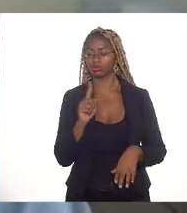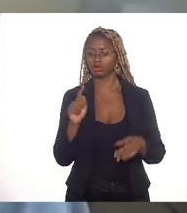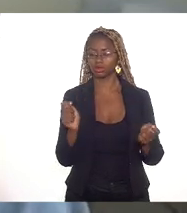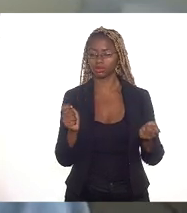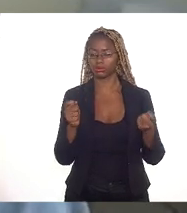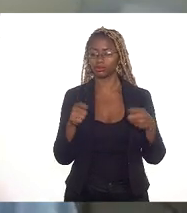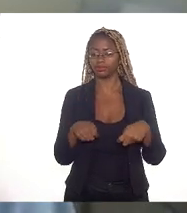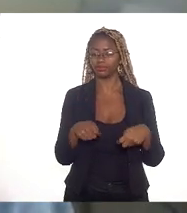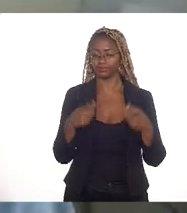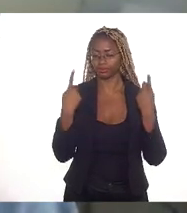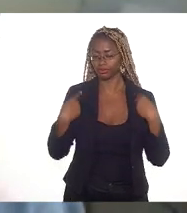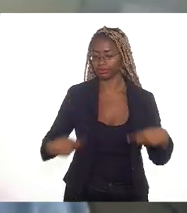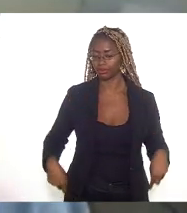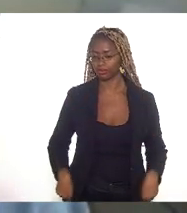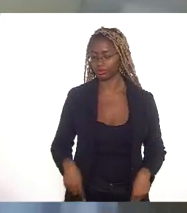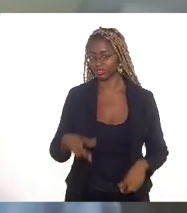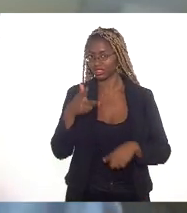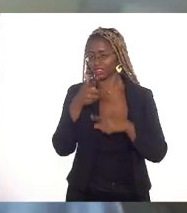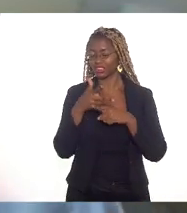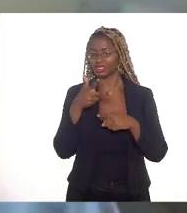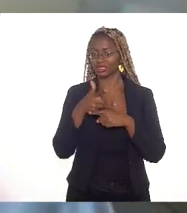ter as câmeras corporais